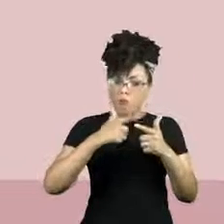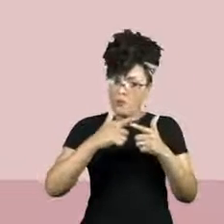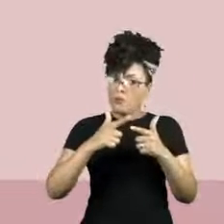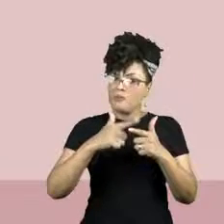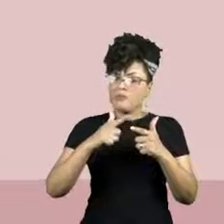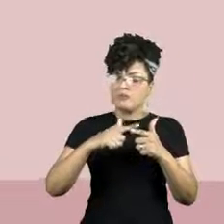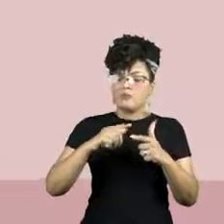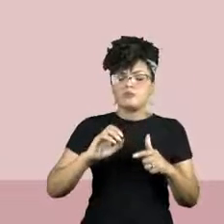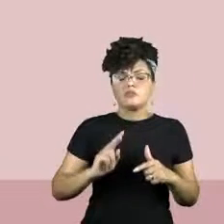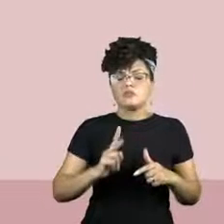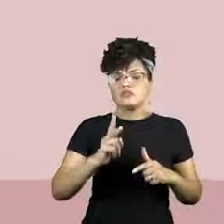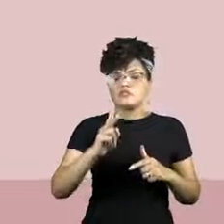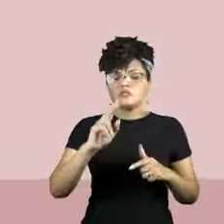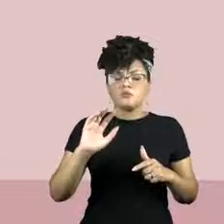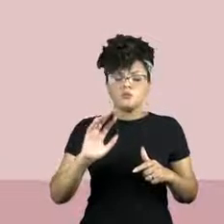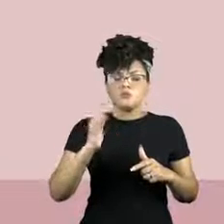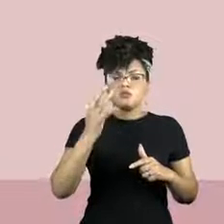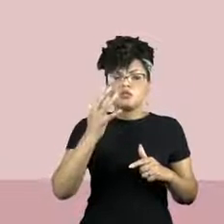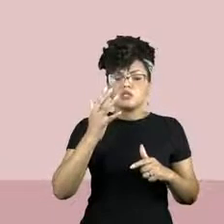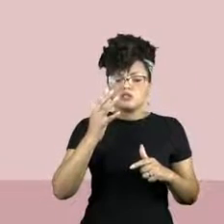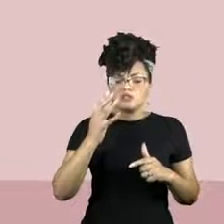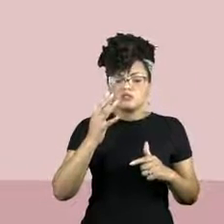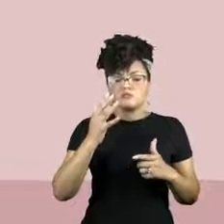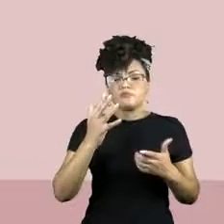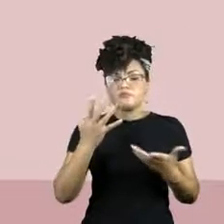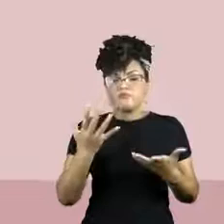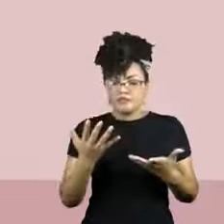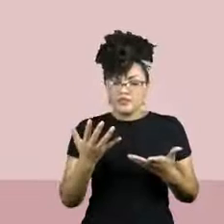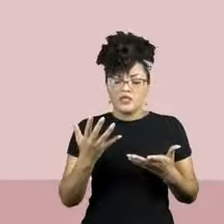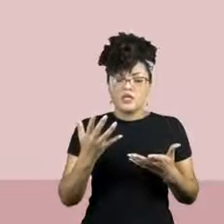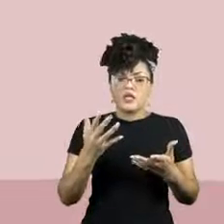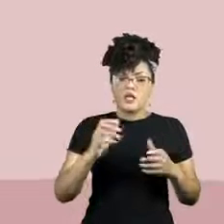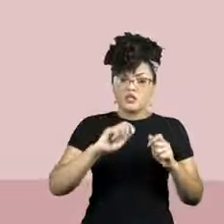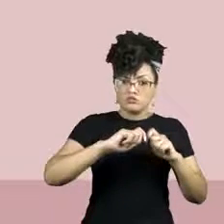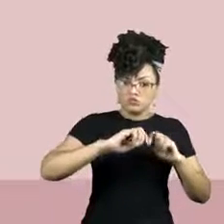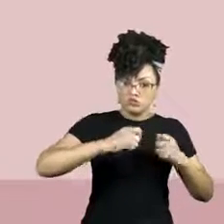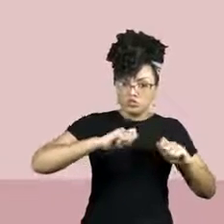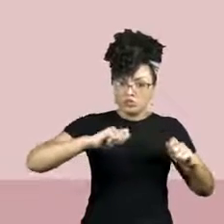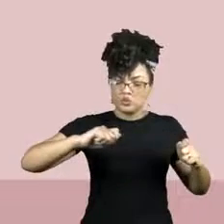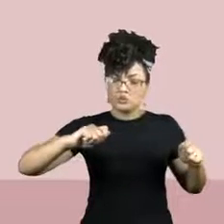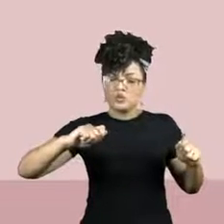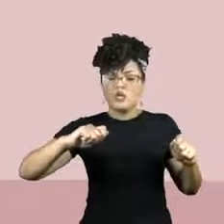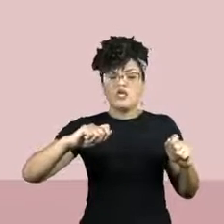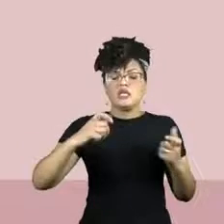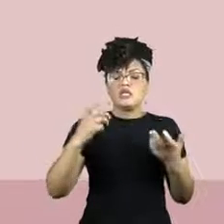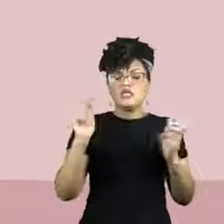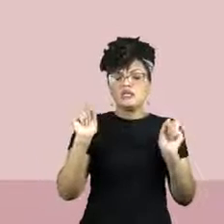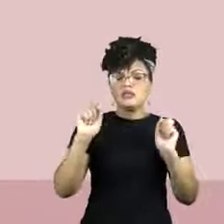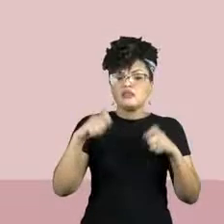acaba sendo de uma extensão muito maior do que a que comporta